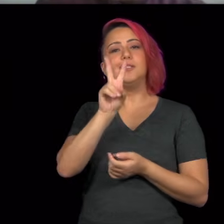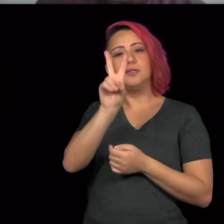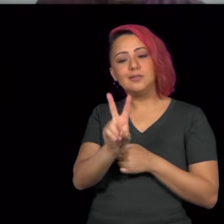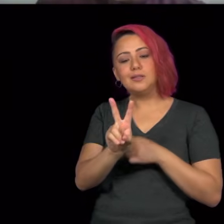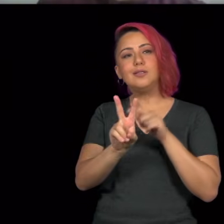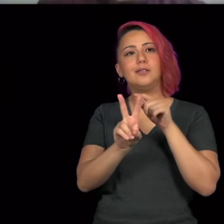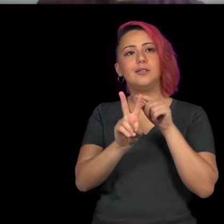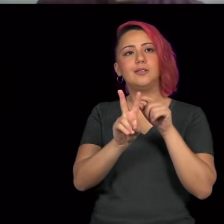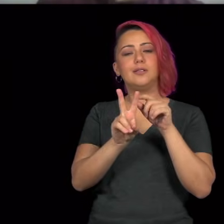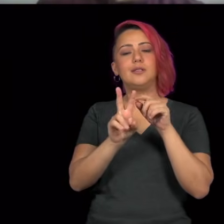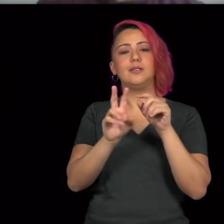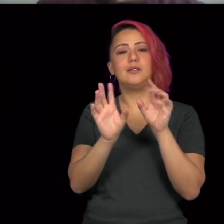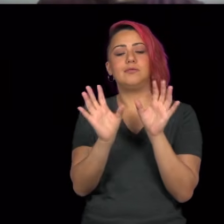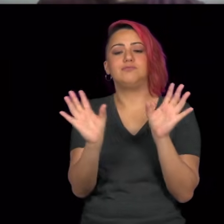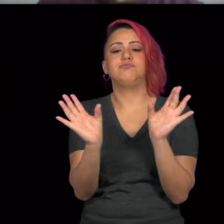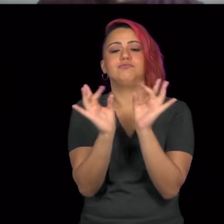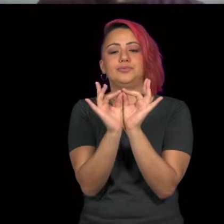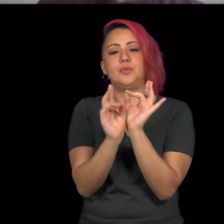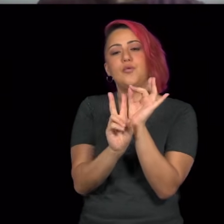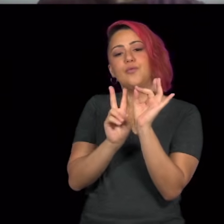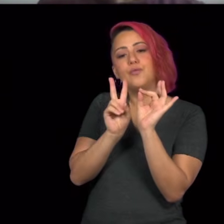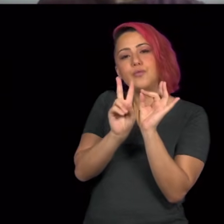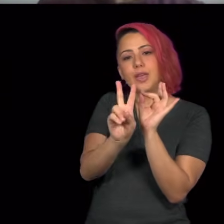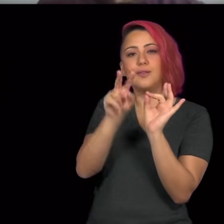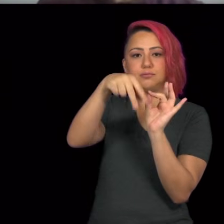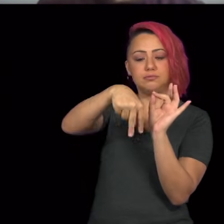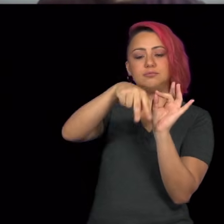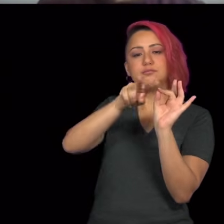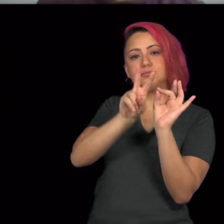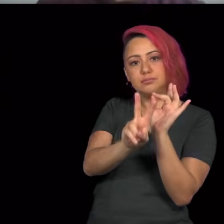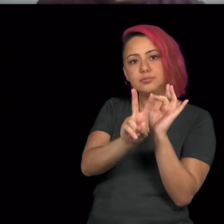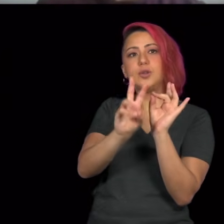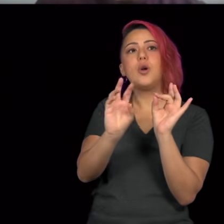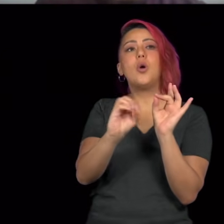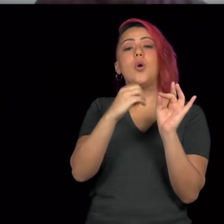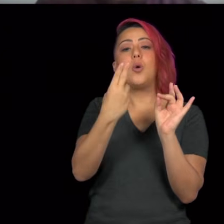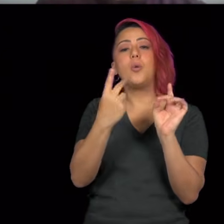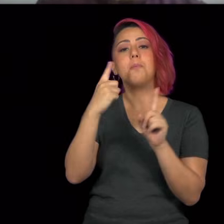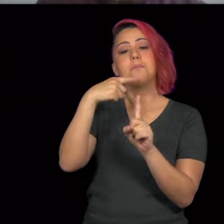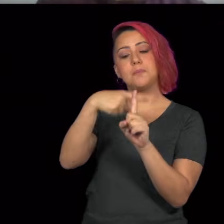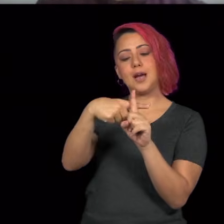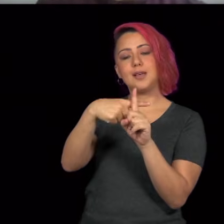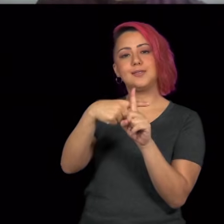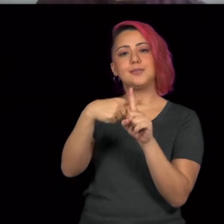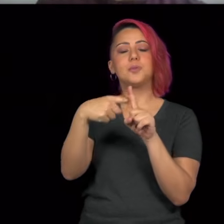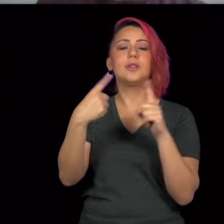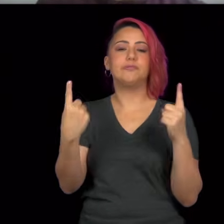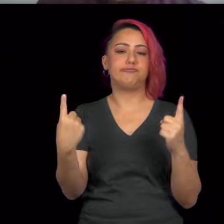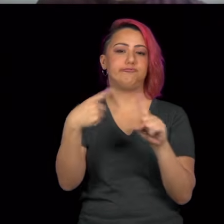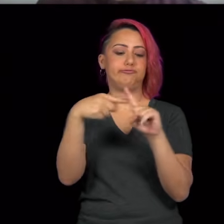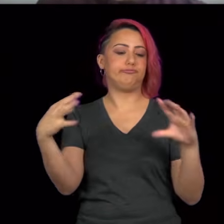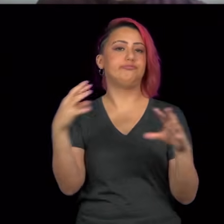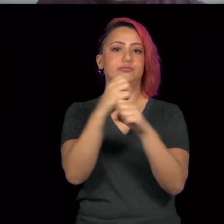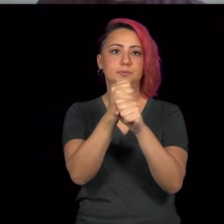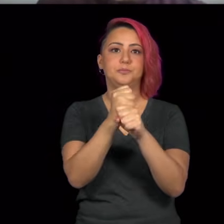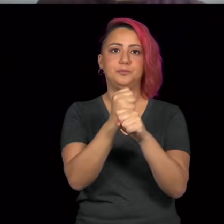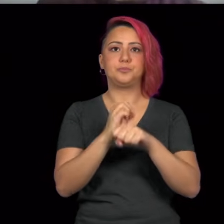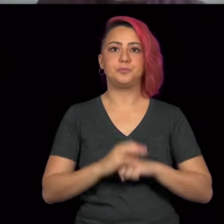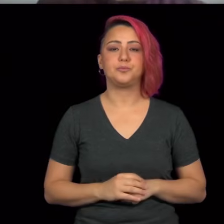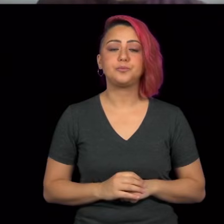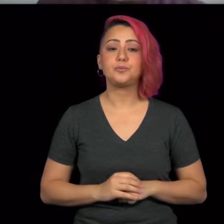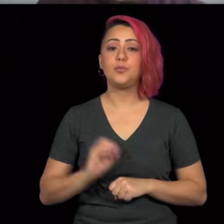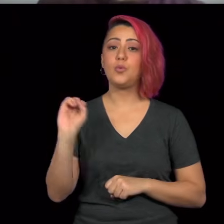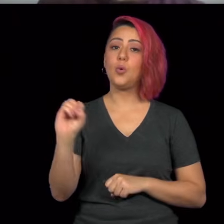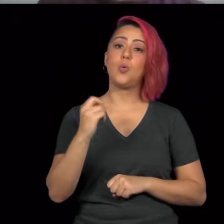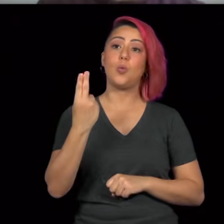de junção, que seria o mais, né, a soma. E, da mesma forma, no caso do ou,